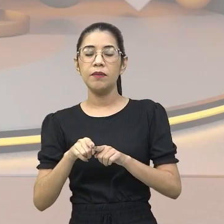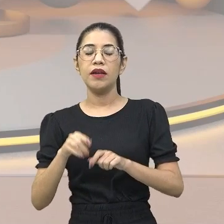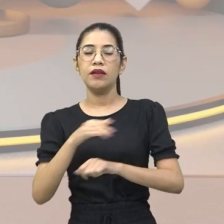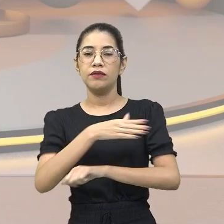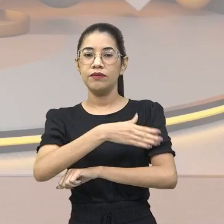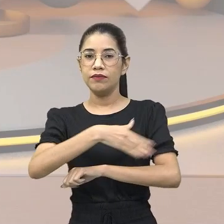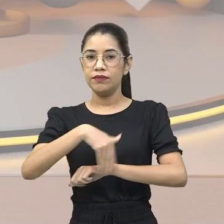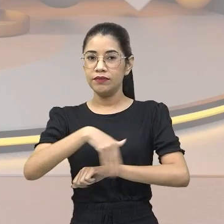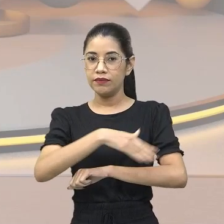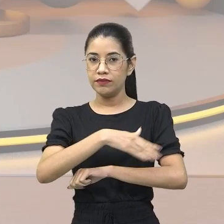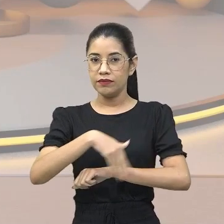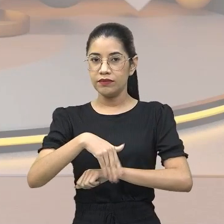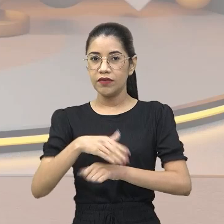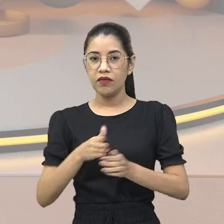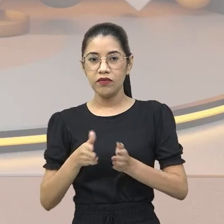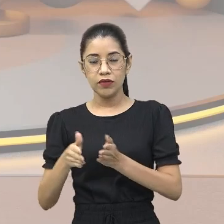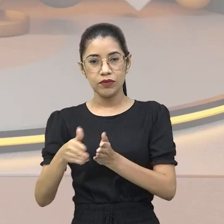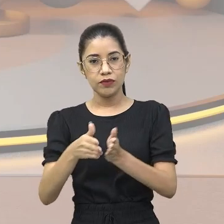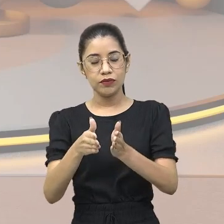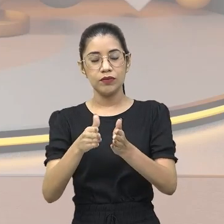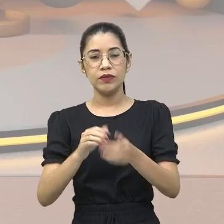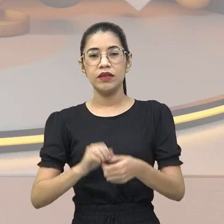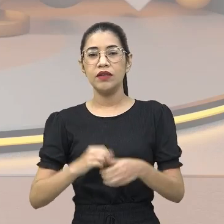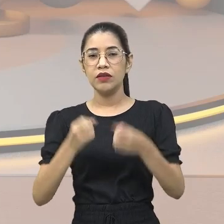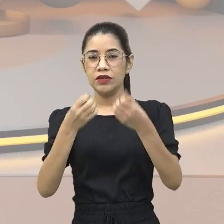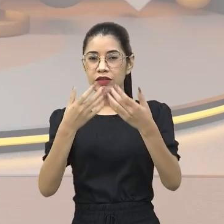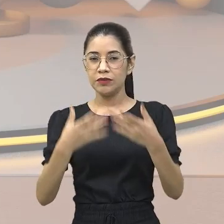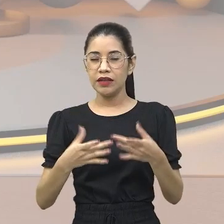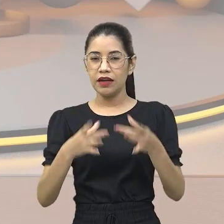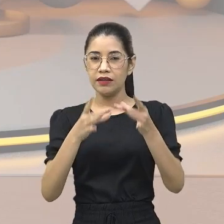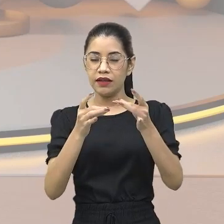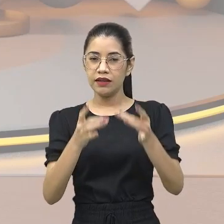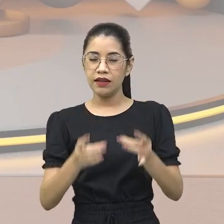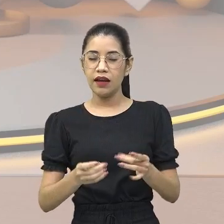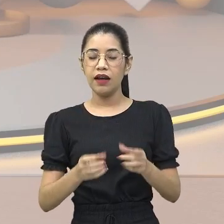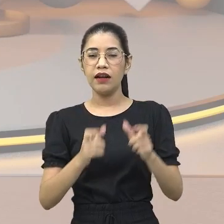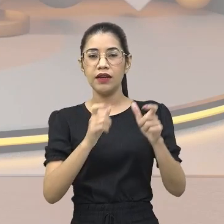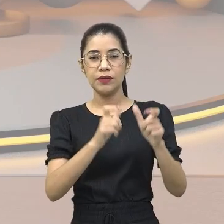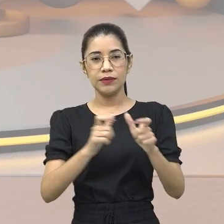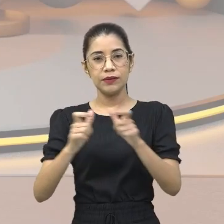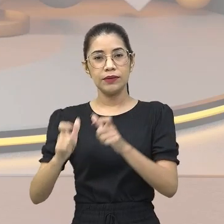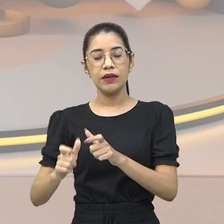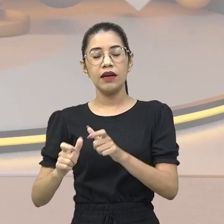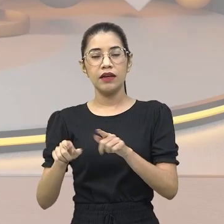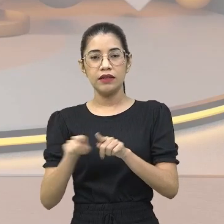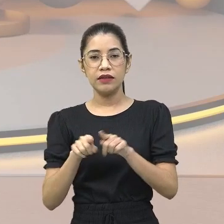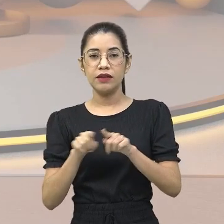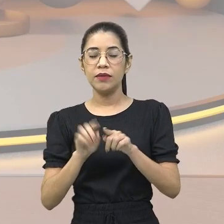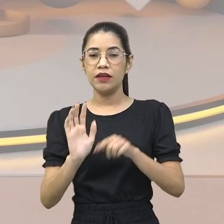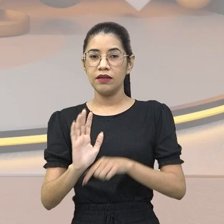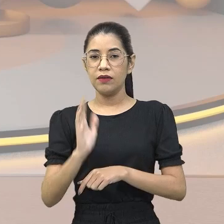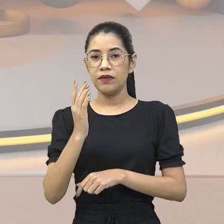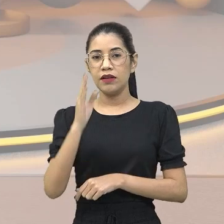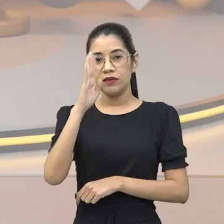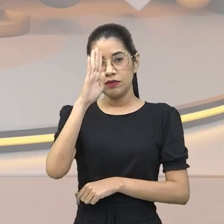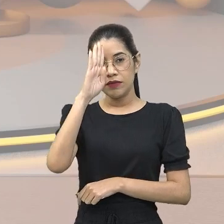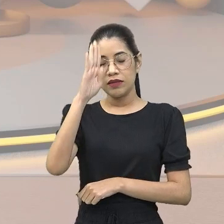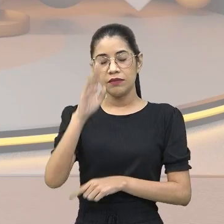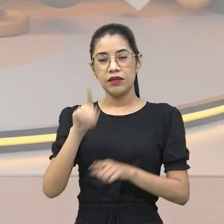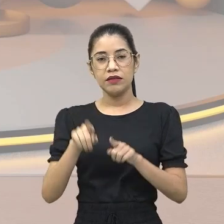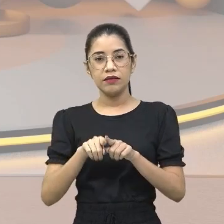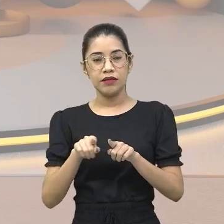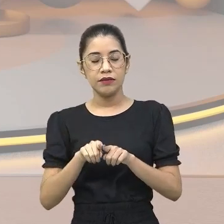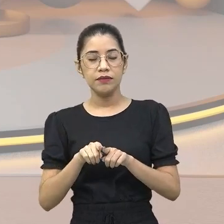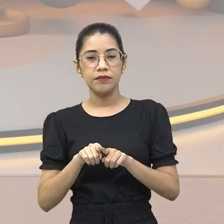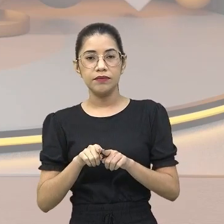e vamos falar sobre cada um deles as regiões né Eh onde vão predominar as rodovias